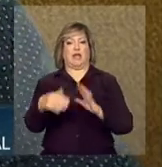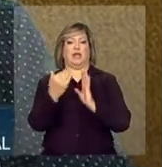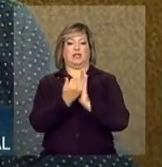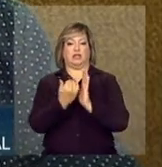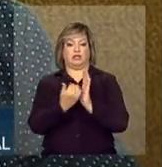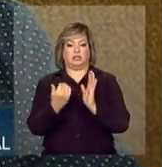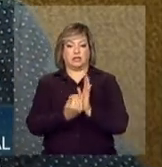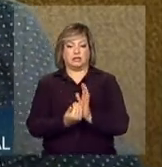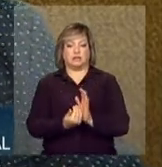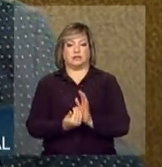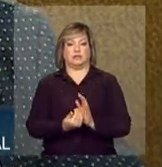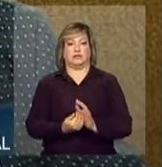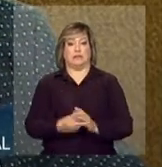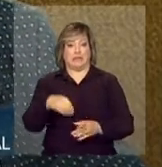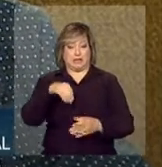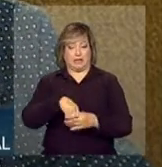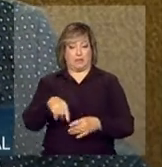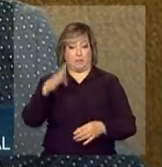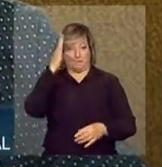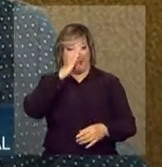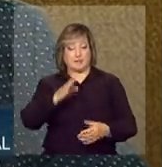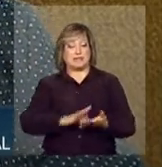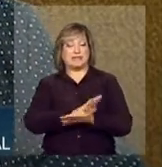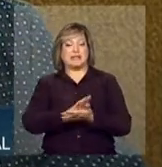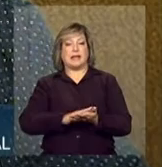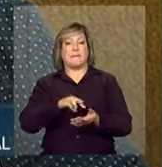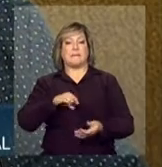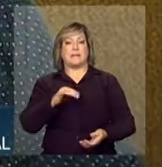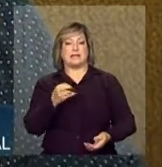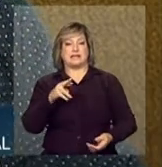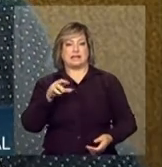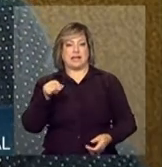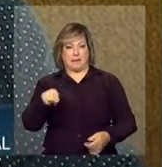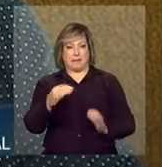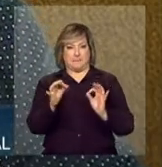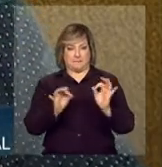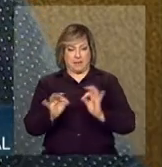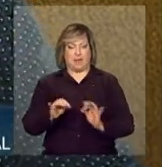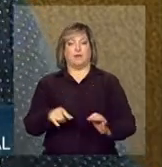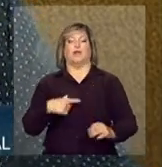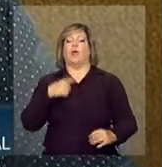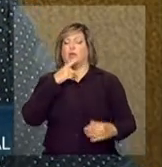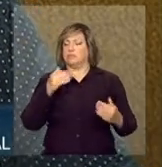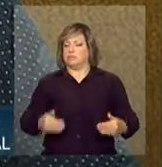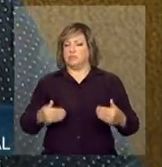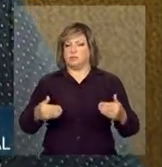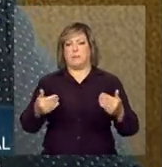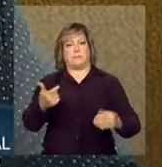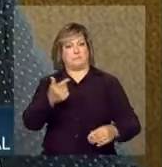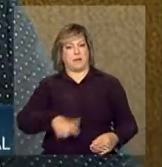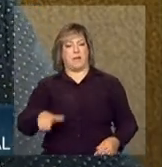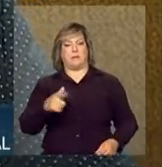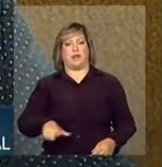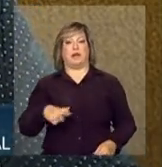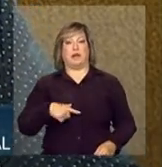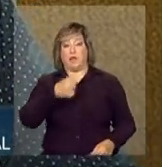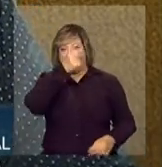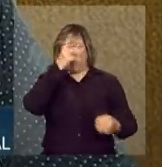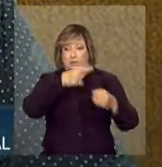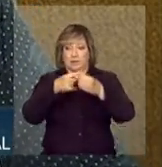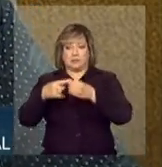que dentro do Brasil Sem Miséria tem avançado bastante, nós queremos que avance mais ainda. E os municípios têm um